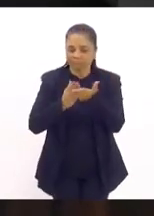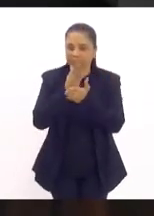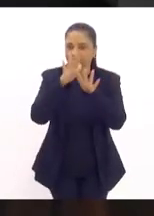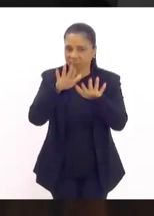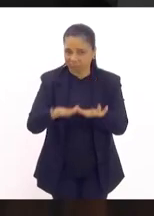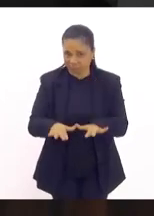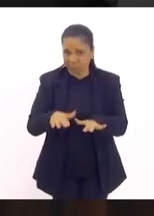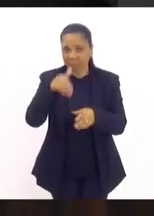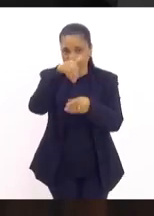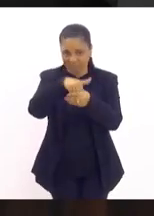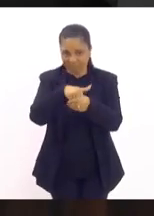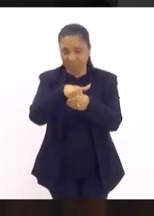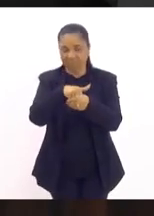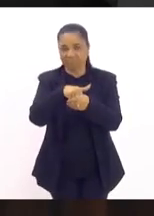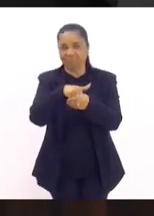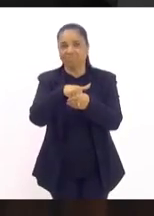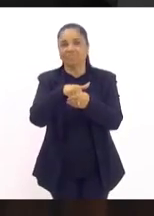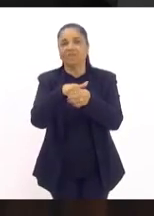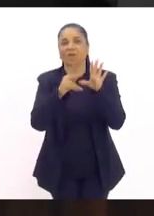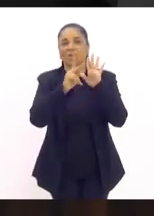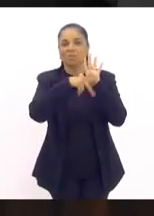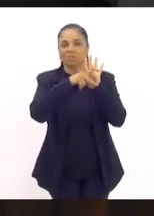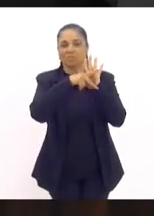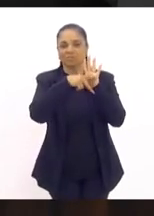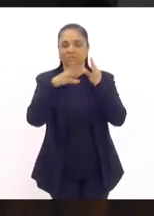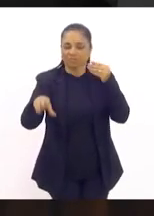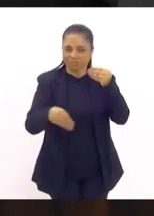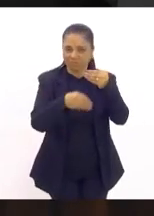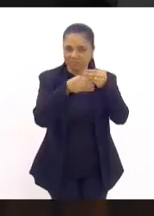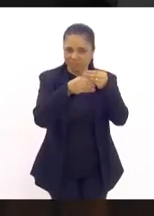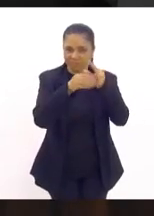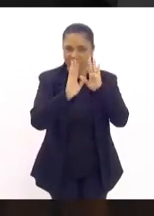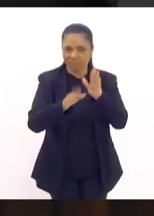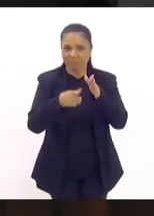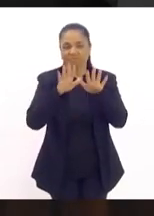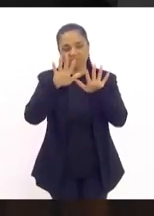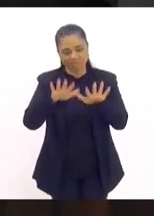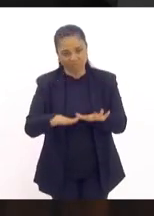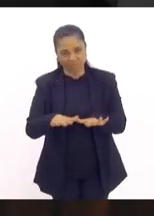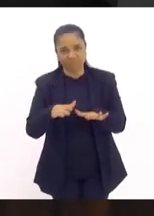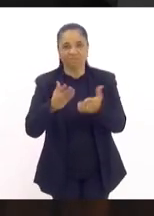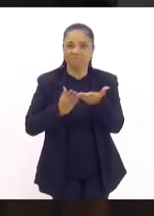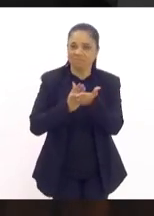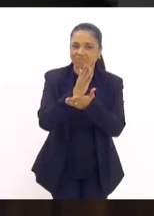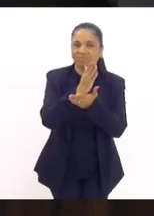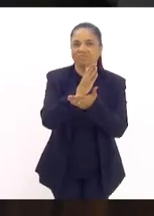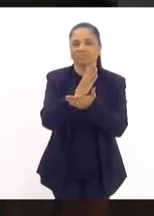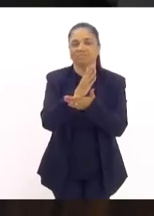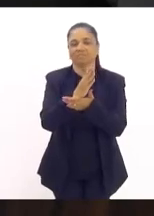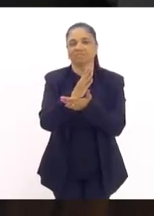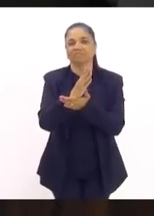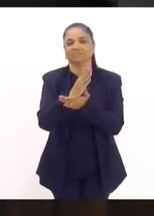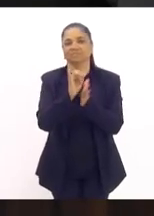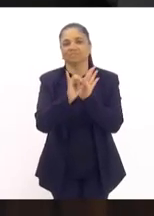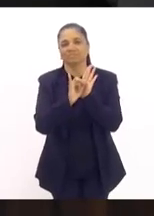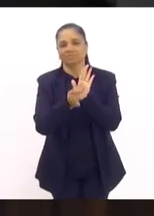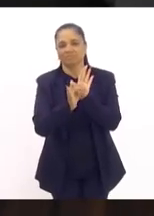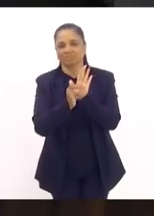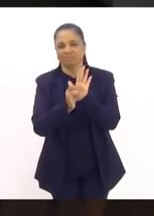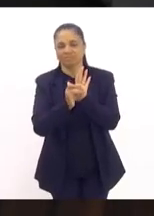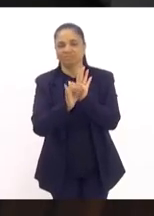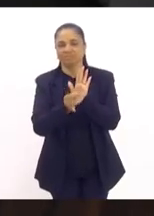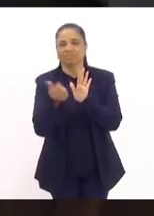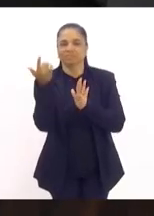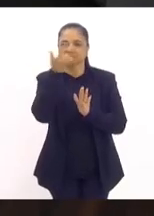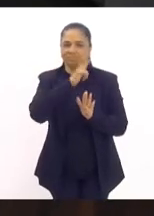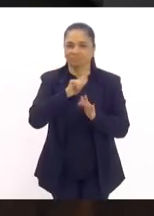Aprovado. Em votação, o projeto assim emendado. Senhores que aprovam, permaneçam como estão. Aprovado. Vai a redação do vencido para